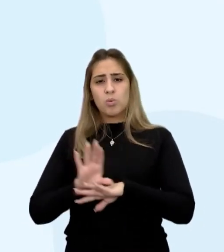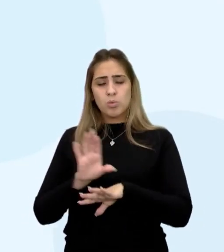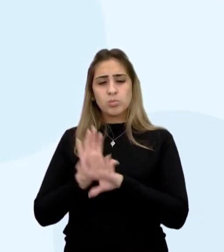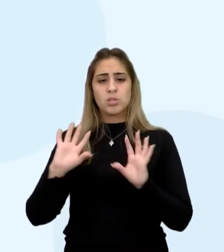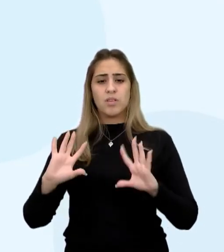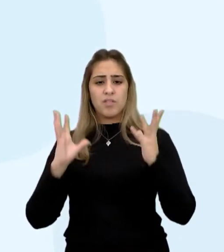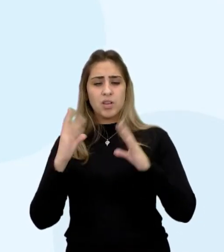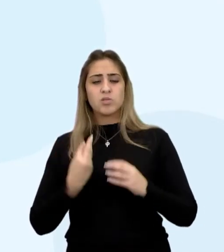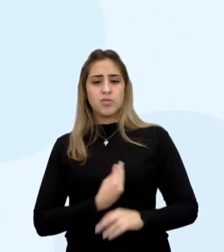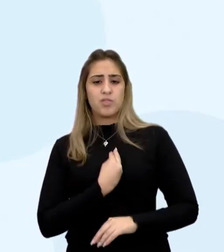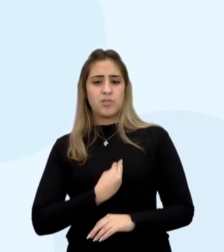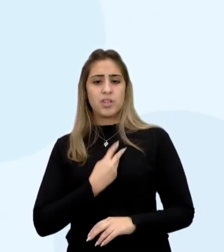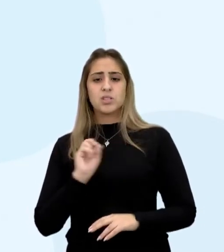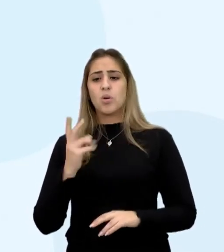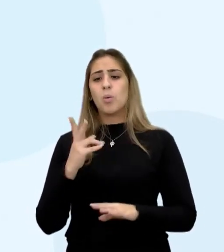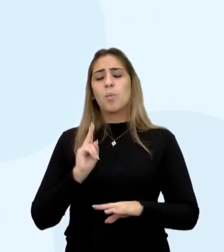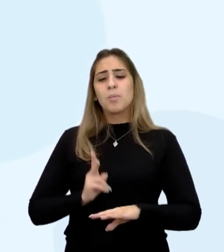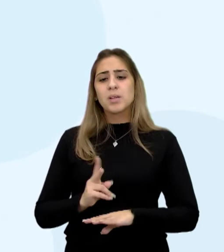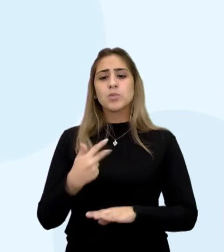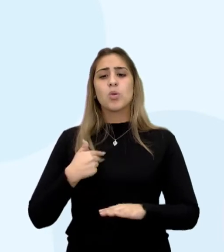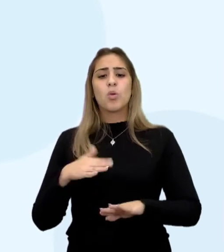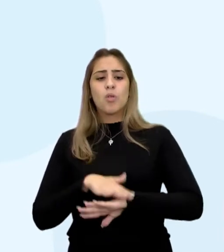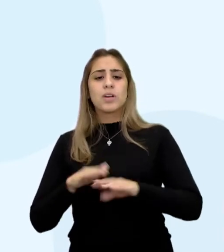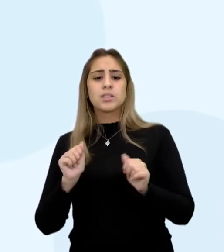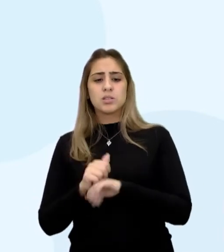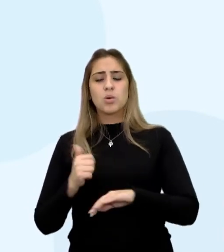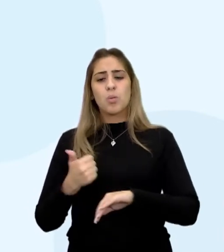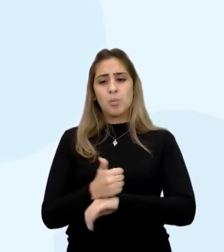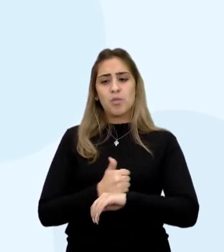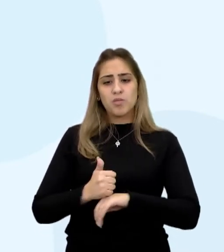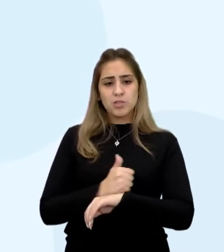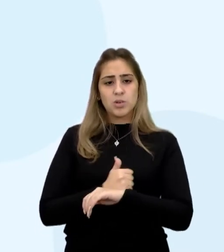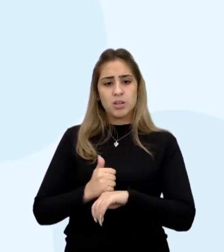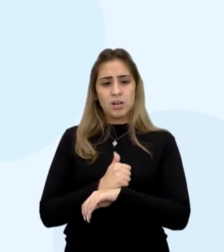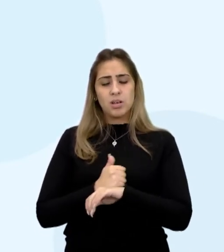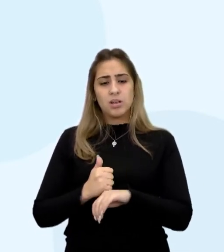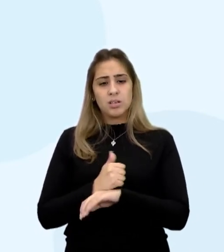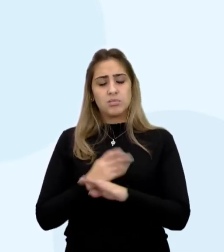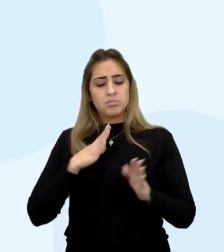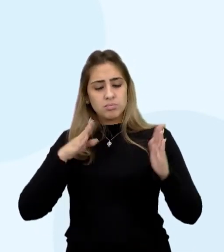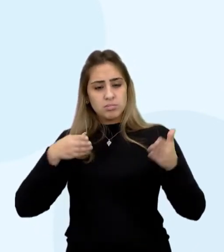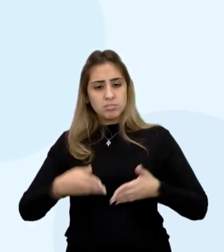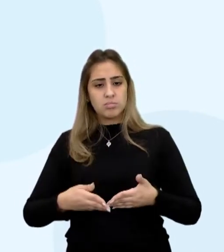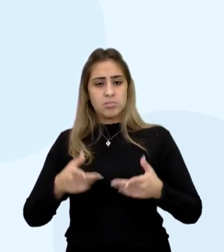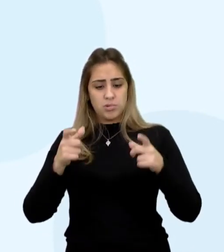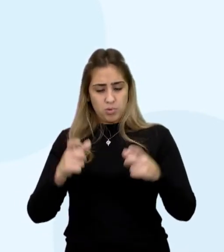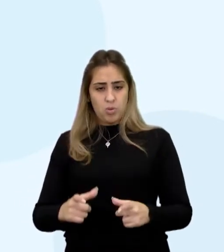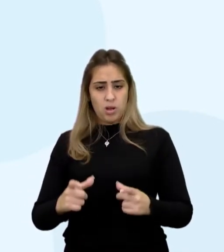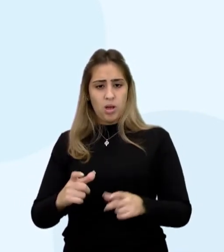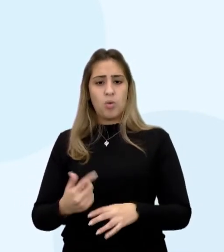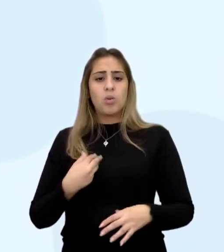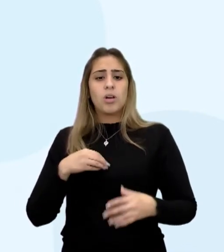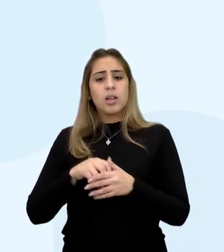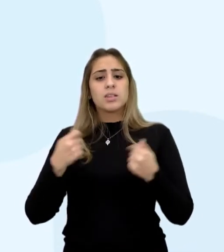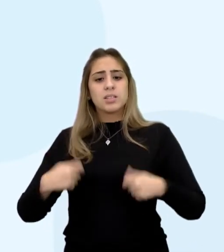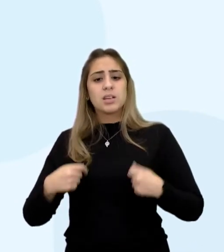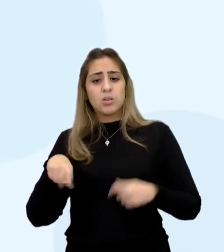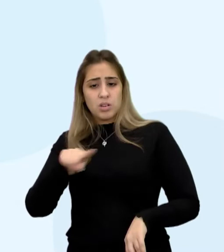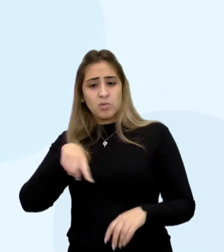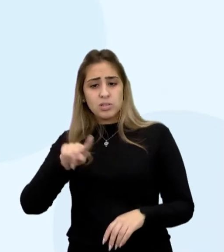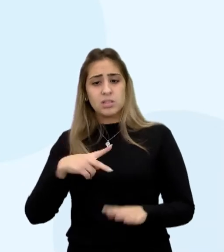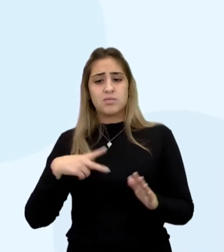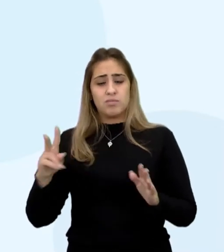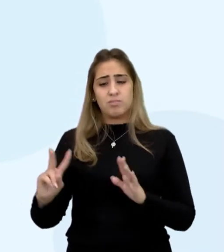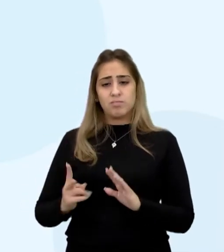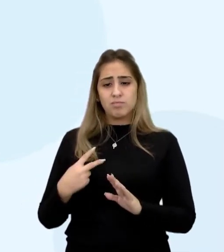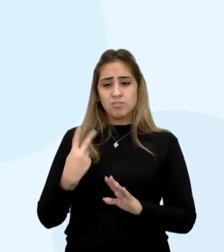cursos, eventos, vivências ou mesmo conversas com profissionais de distintas áreas. é necessário